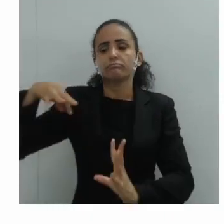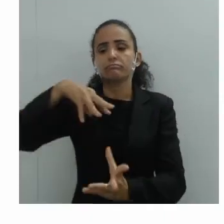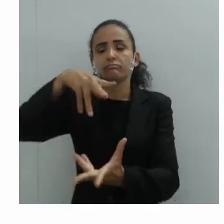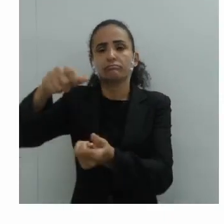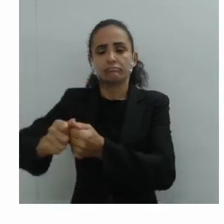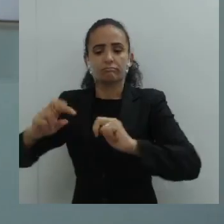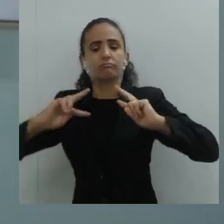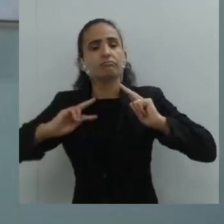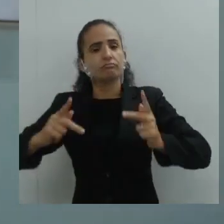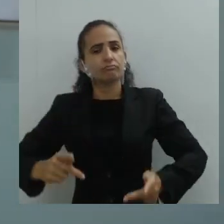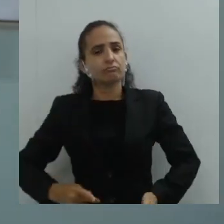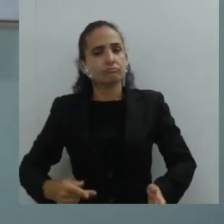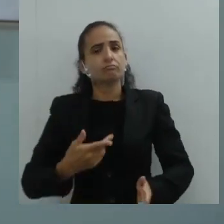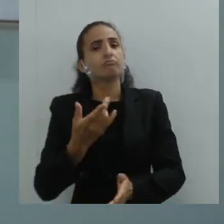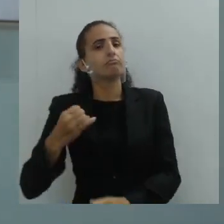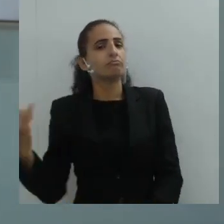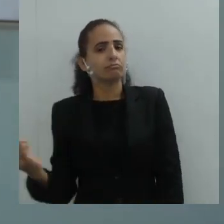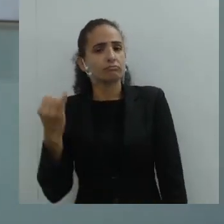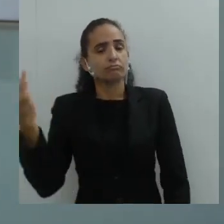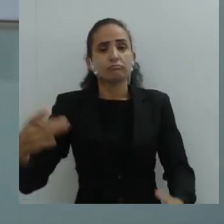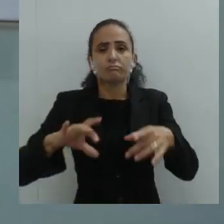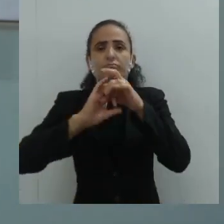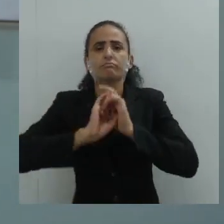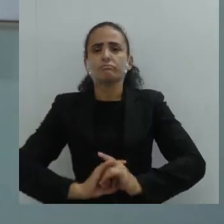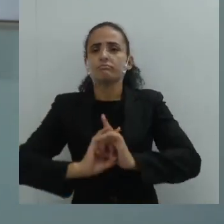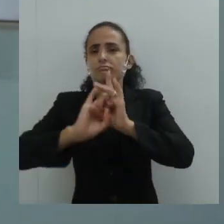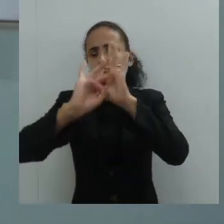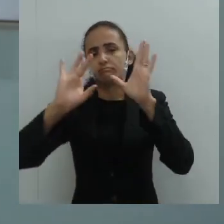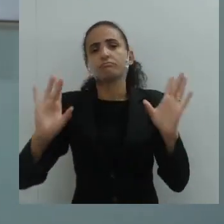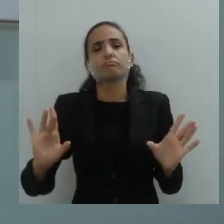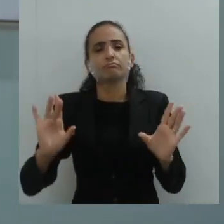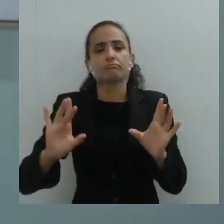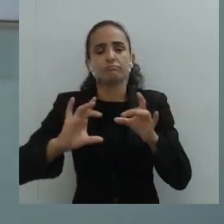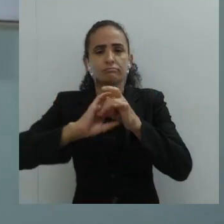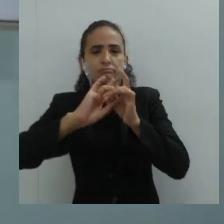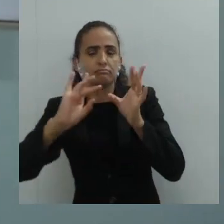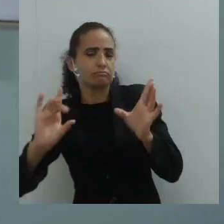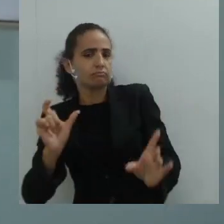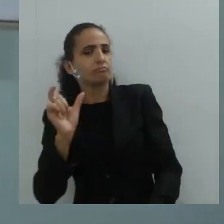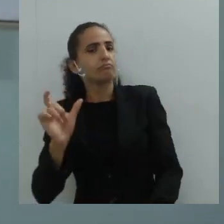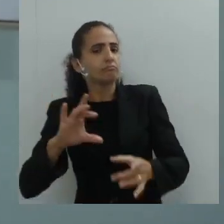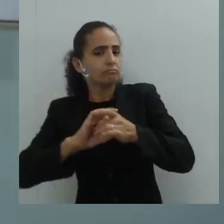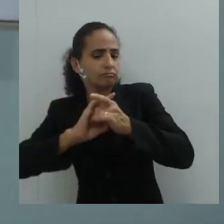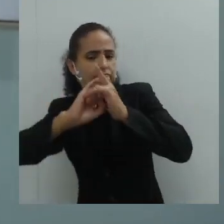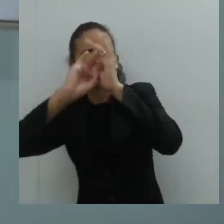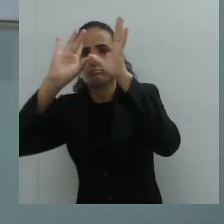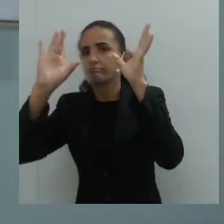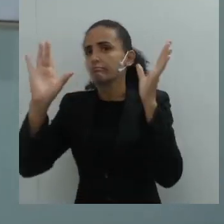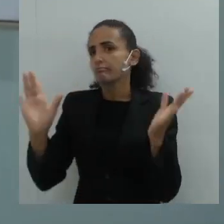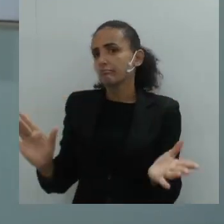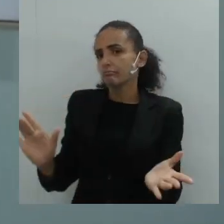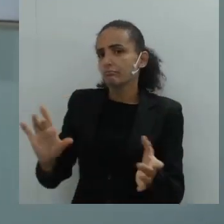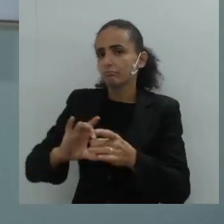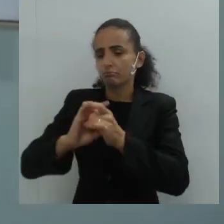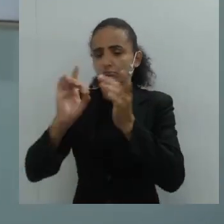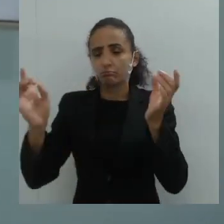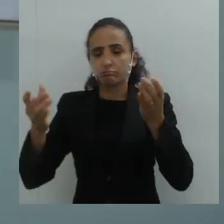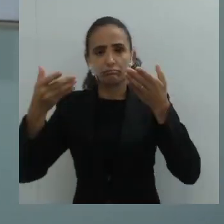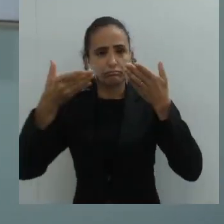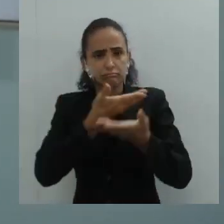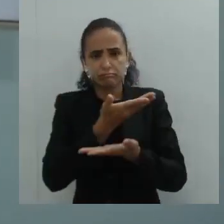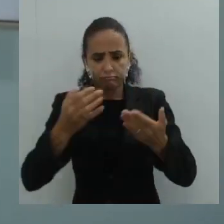Então, documento. Olha aí a palavra liberdade. A palavra que tem o quê? O homem nasce